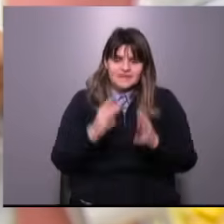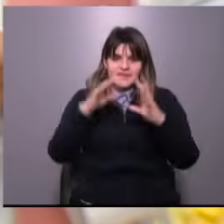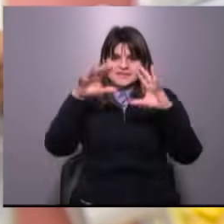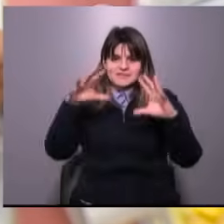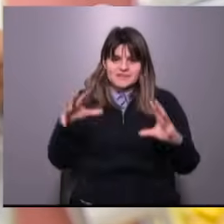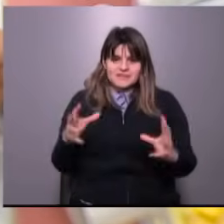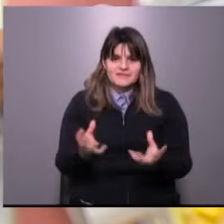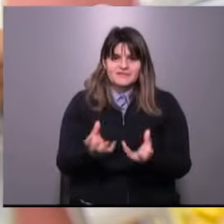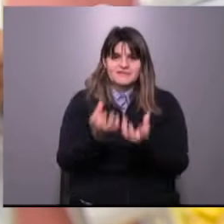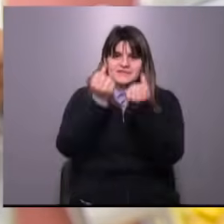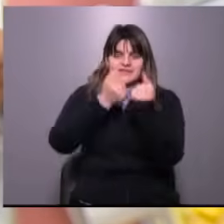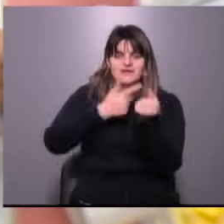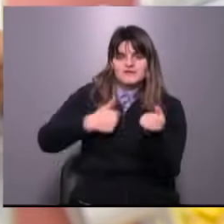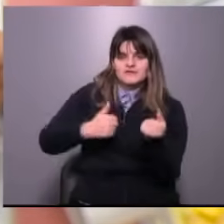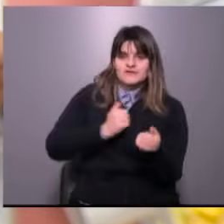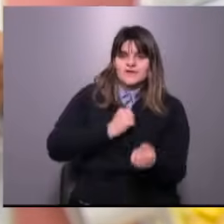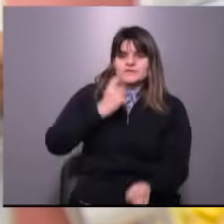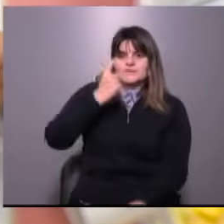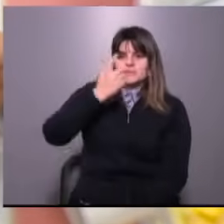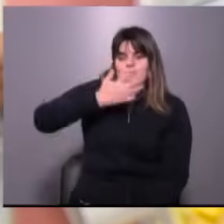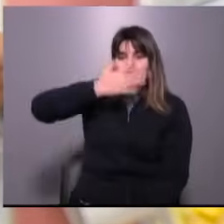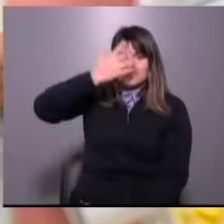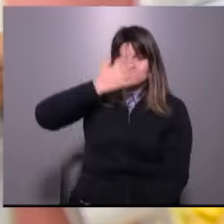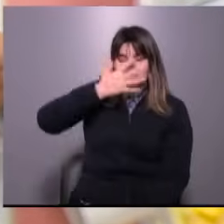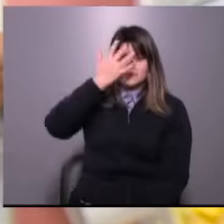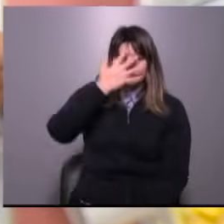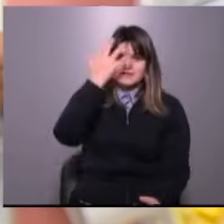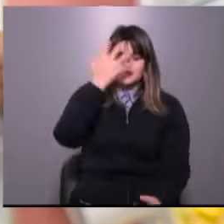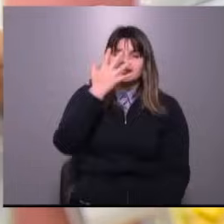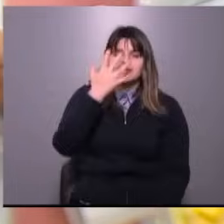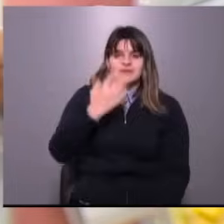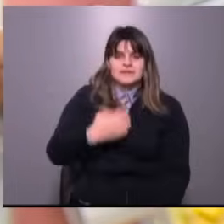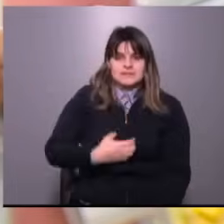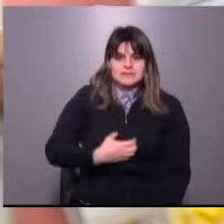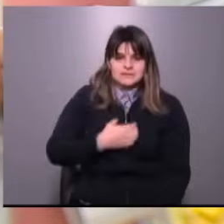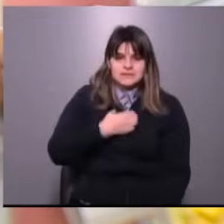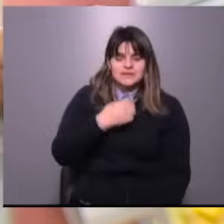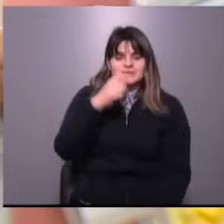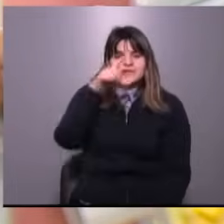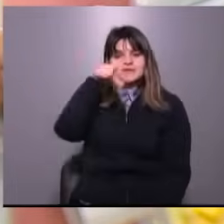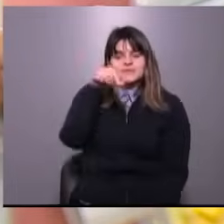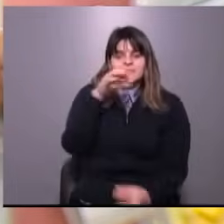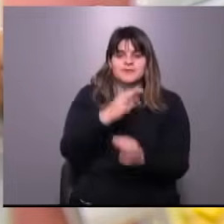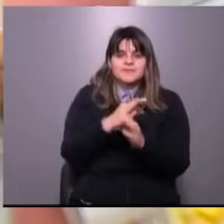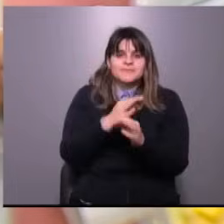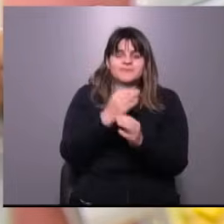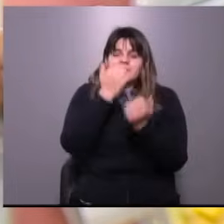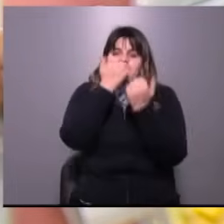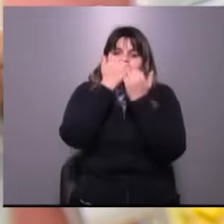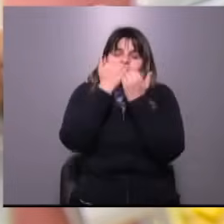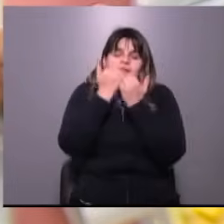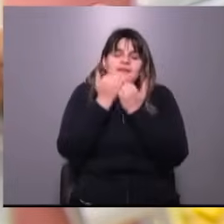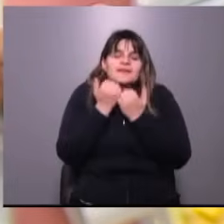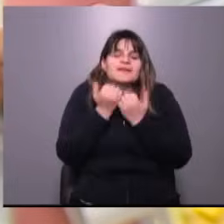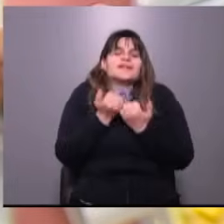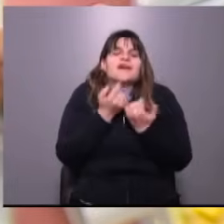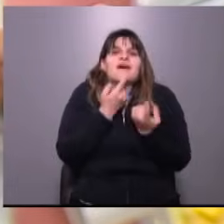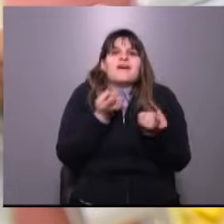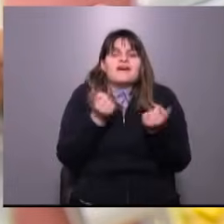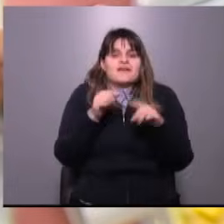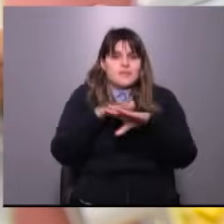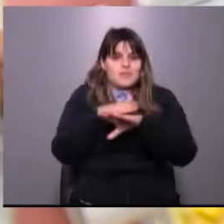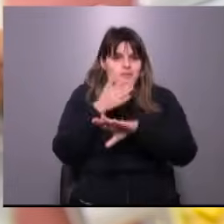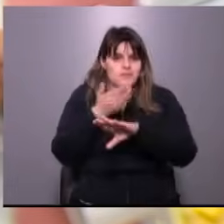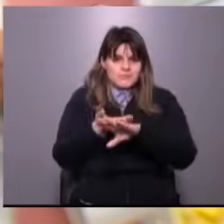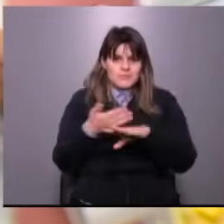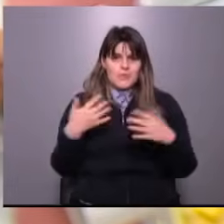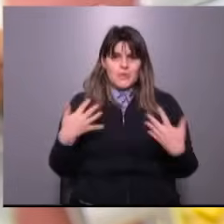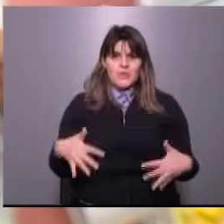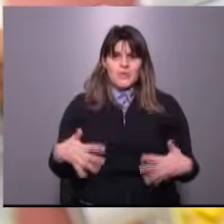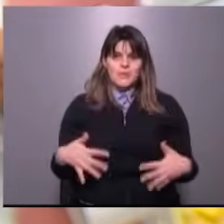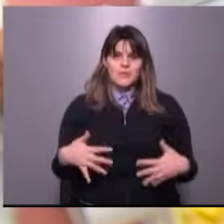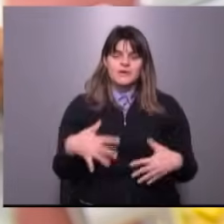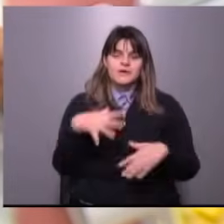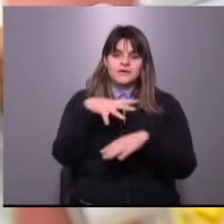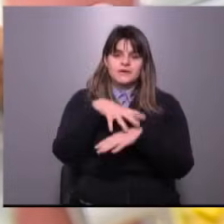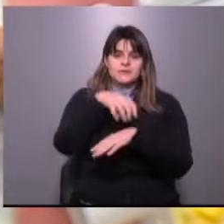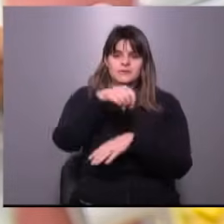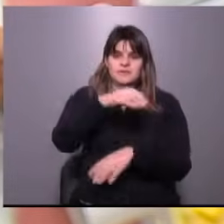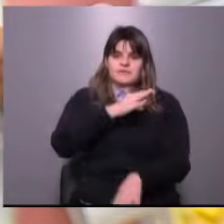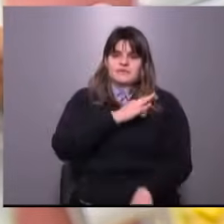fazei-nos chegar às solenidades da nossa salvação e celebrá-las com renovada alegria.